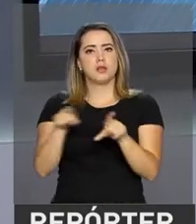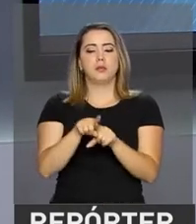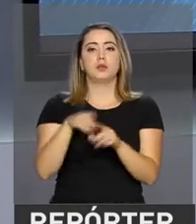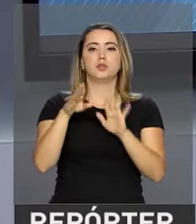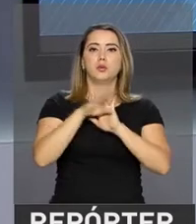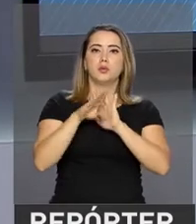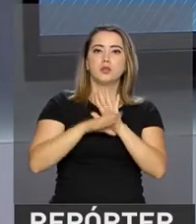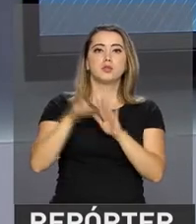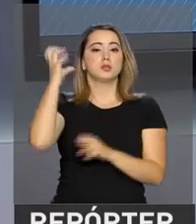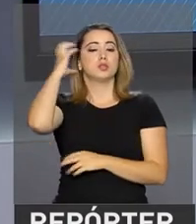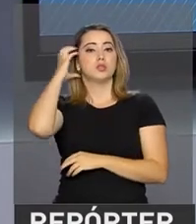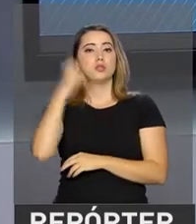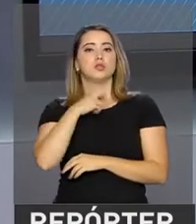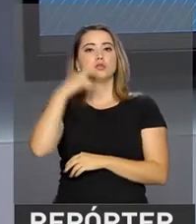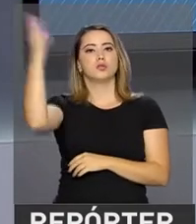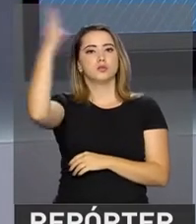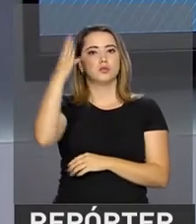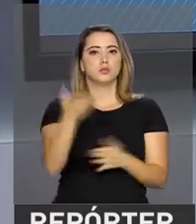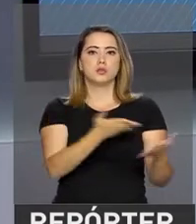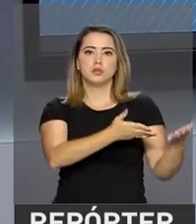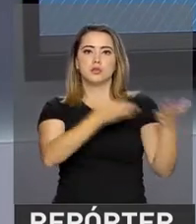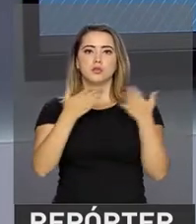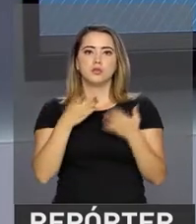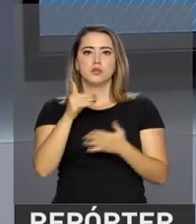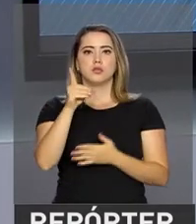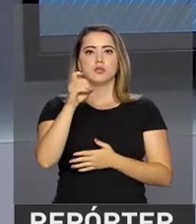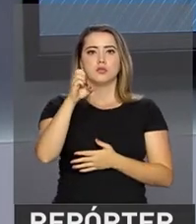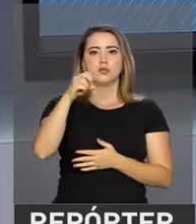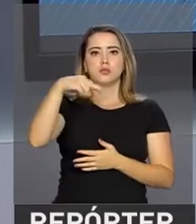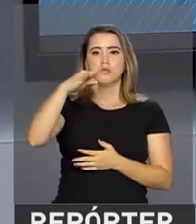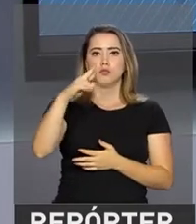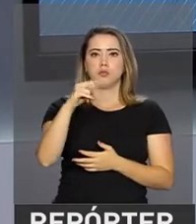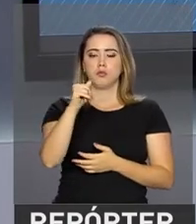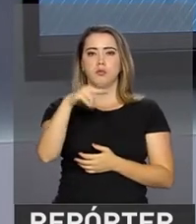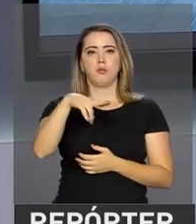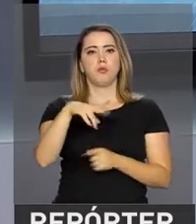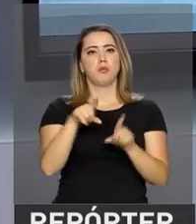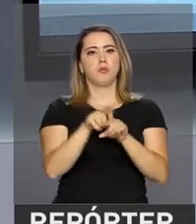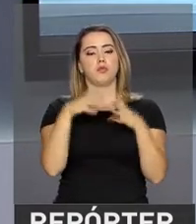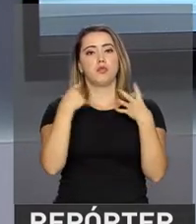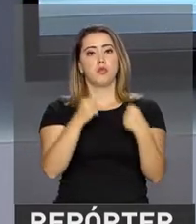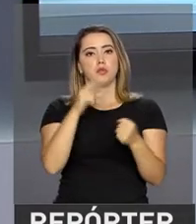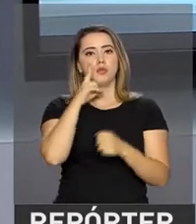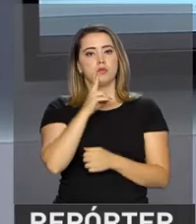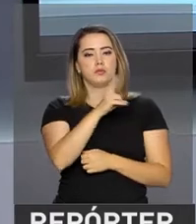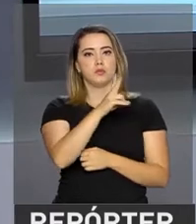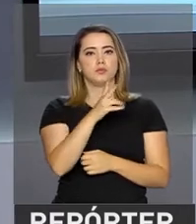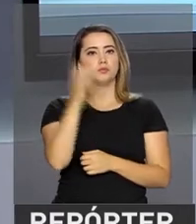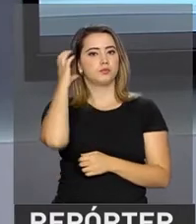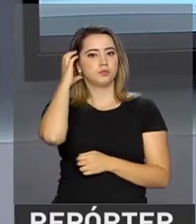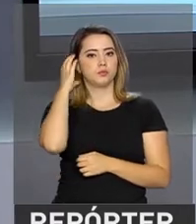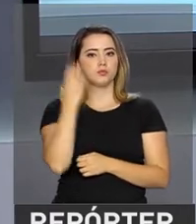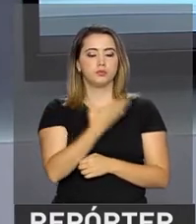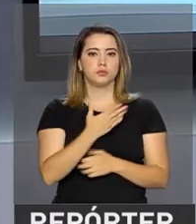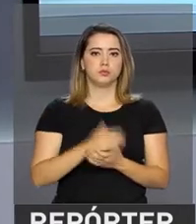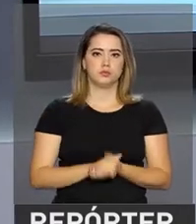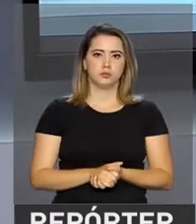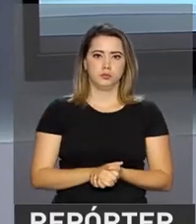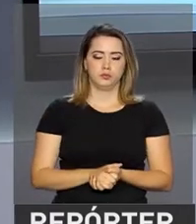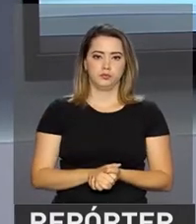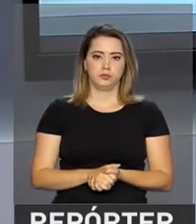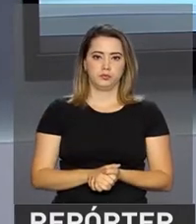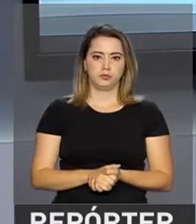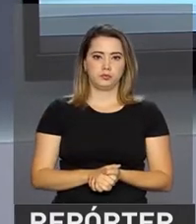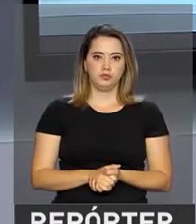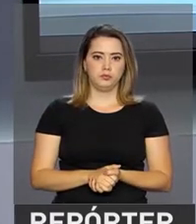de rádio a voz do brasil recebe o diretor do denatran é o melhor vicenzi e nós vamos acompanhar um trecho do programa o departamento nacional de